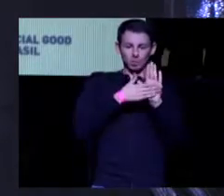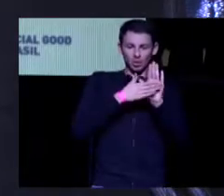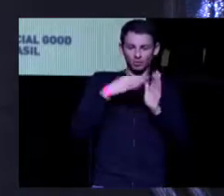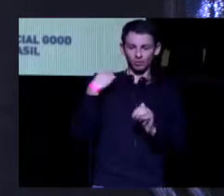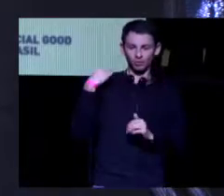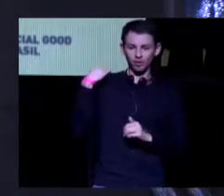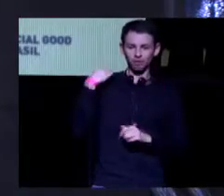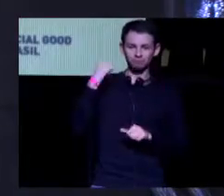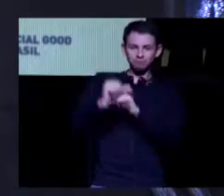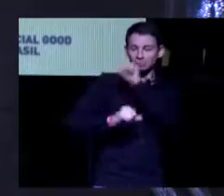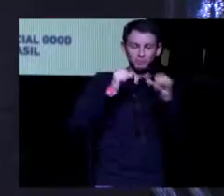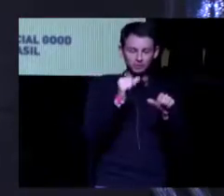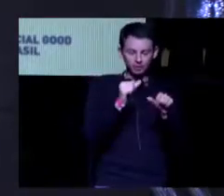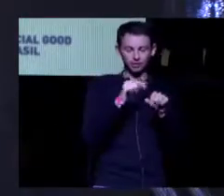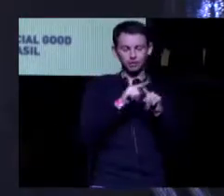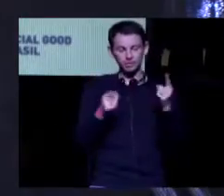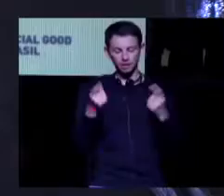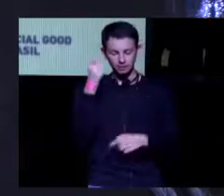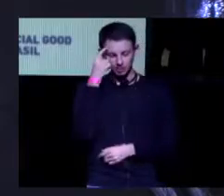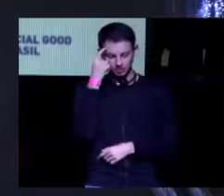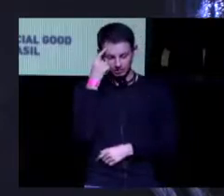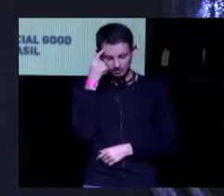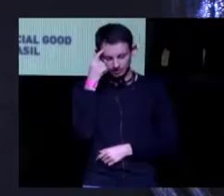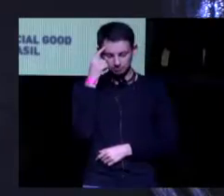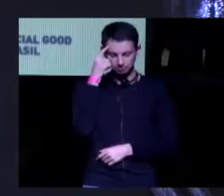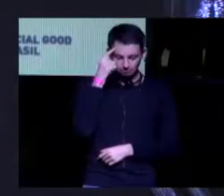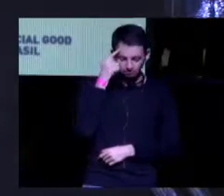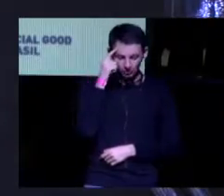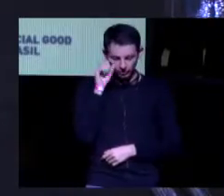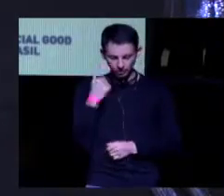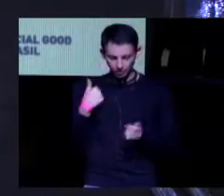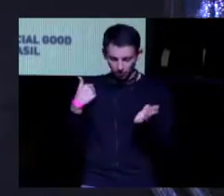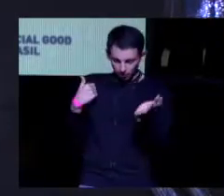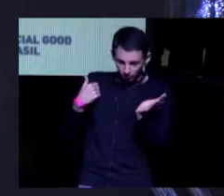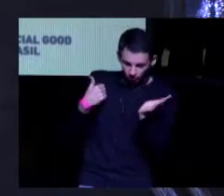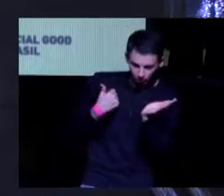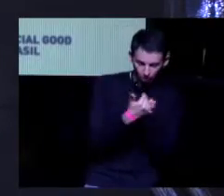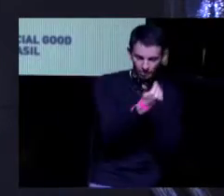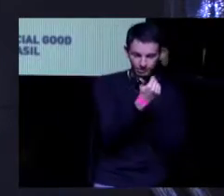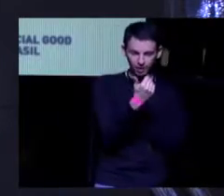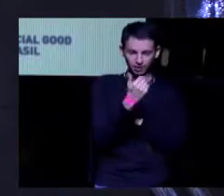pessoas. Só que mesmo a gente tendo essa ideia, quando a gente lançou o Atados logo no